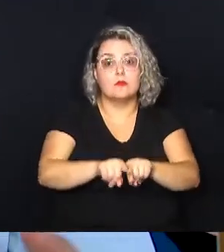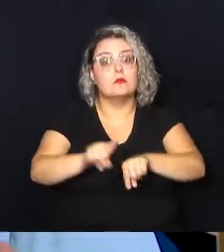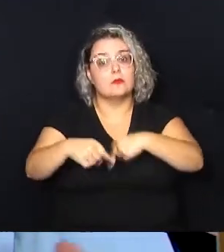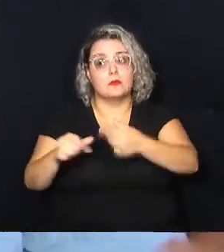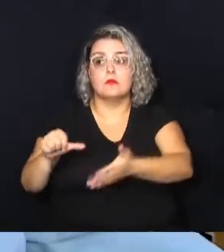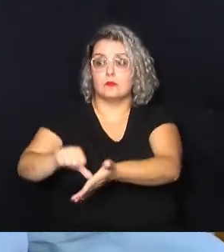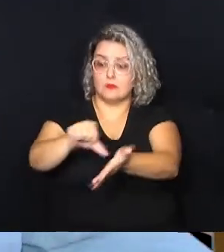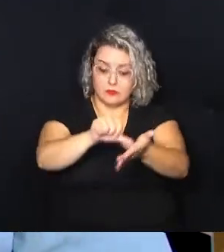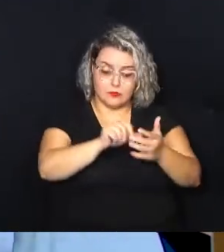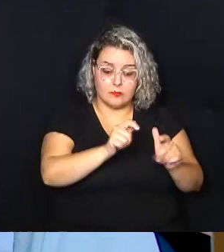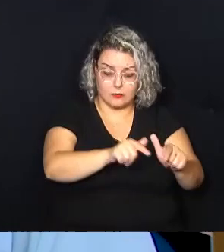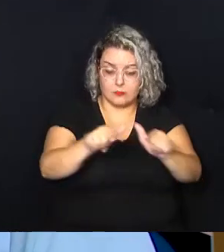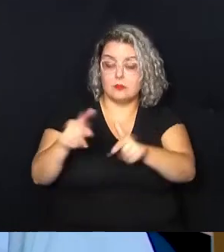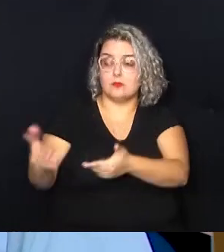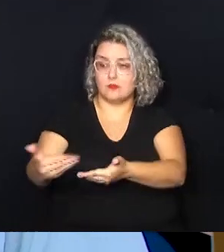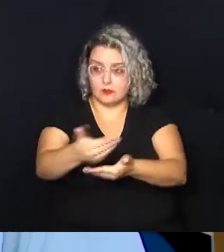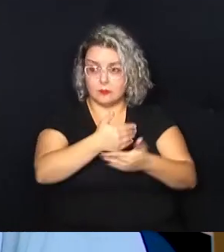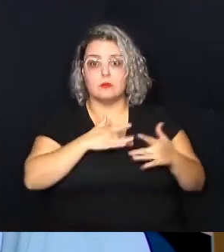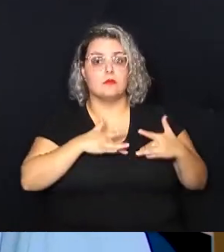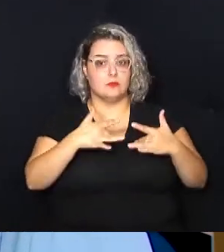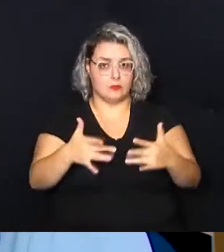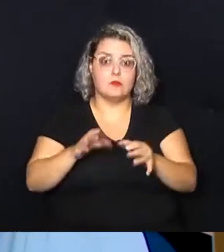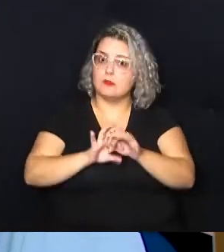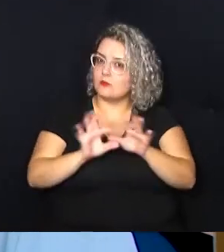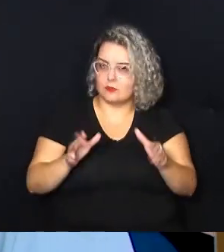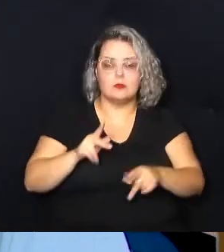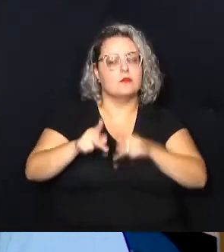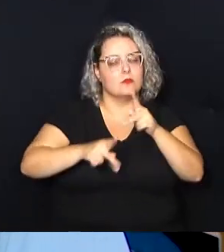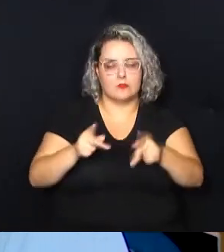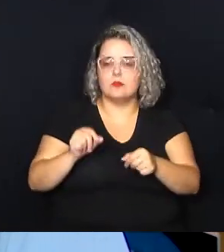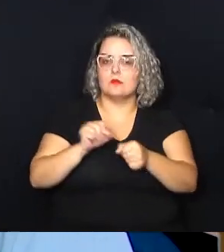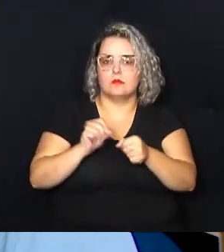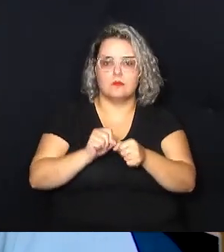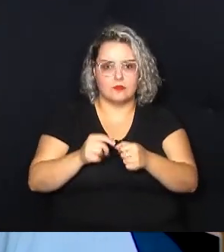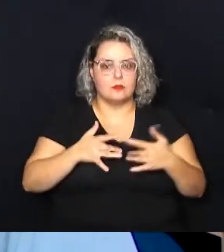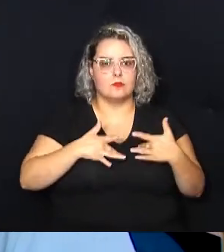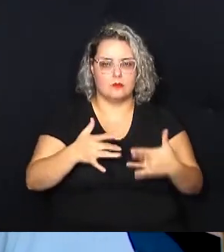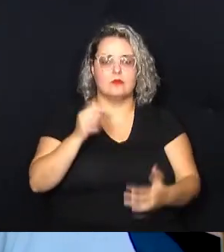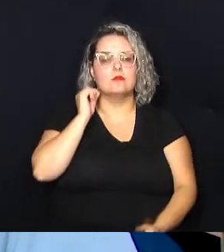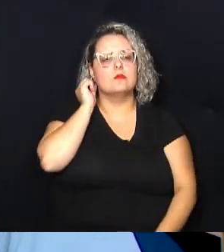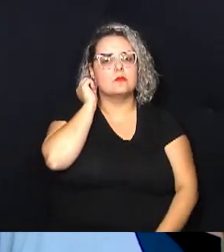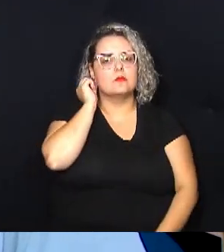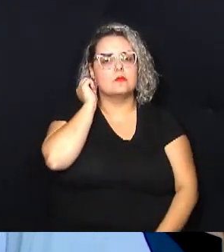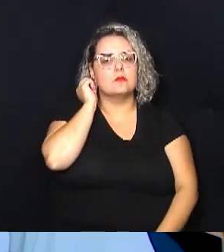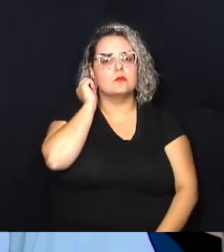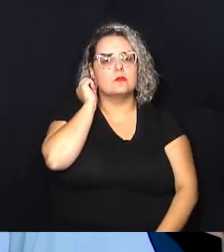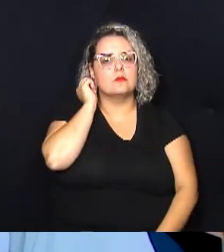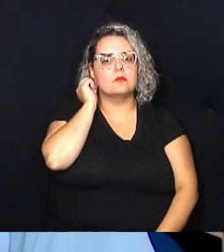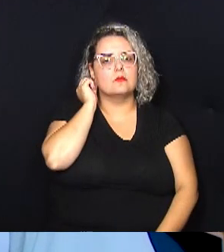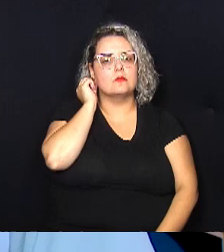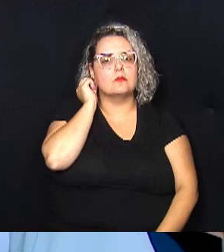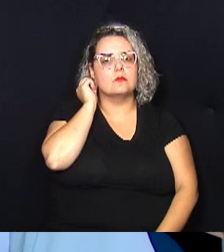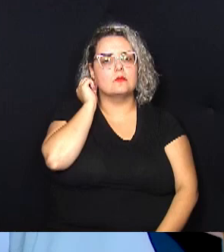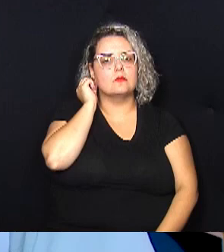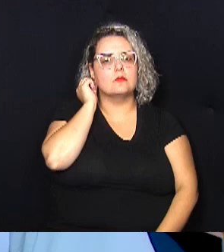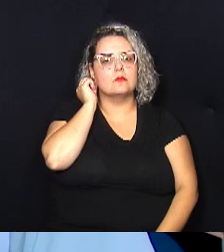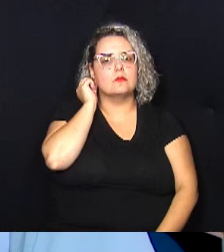a câmara como outros pontos da cidade vão estar disponíveis para a população fazer as suas doações